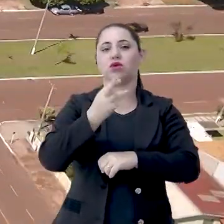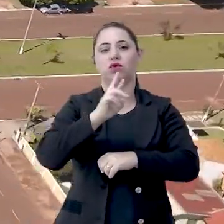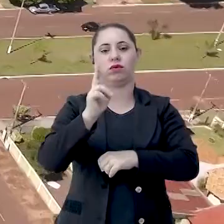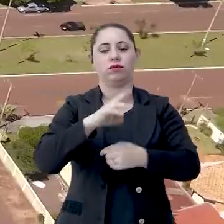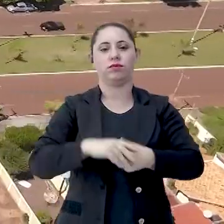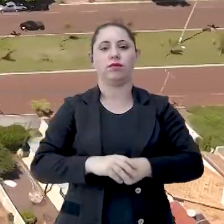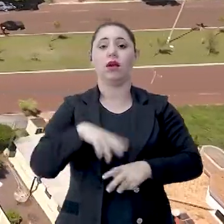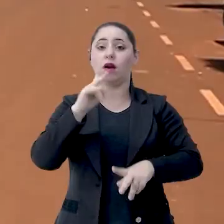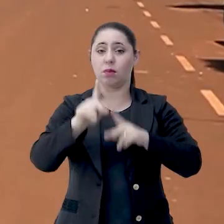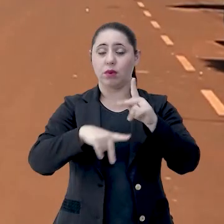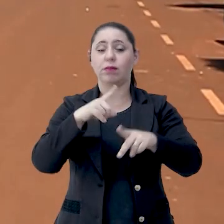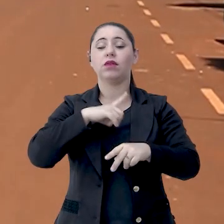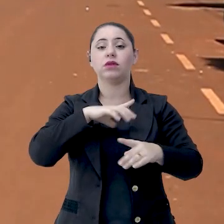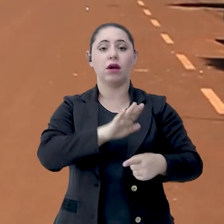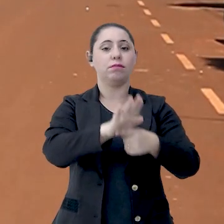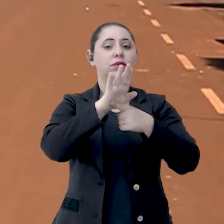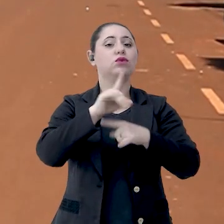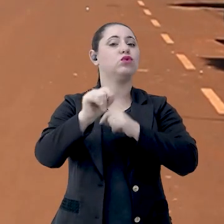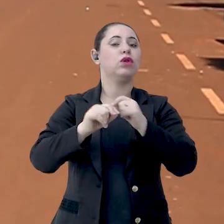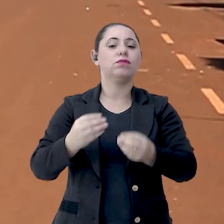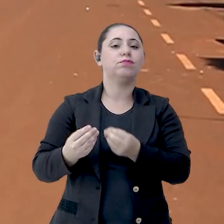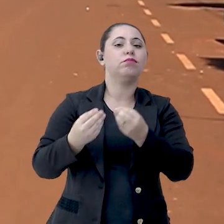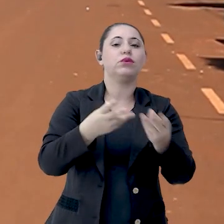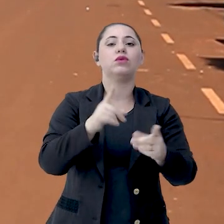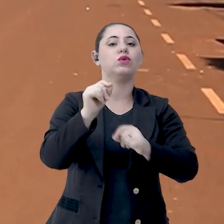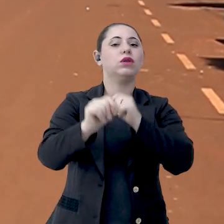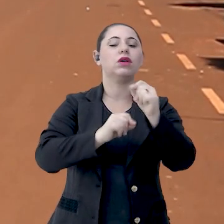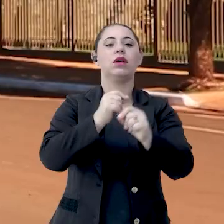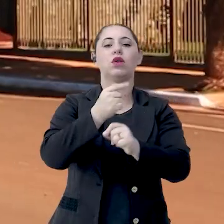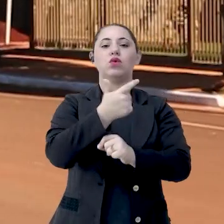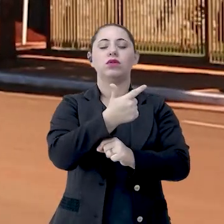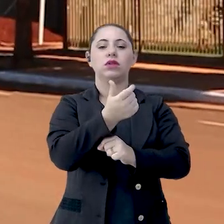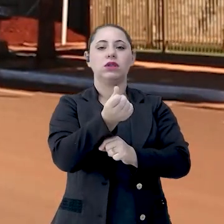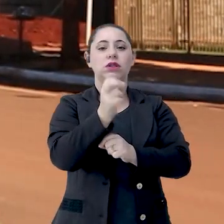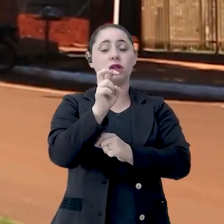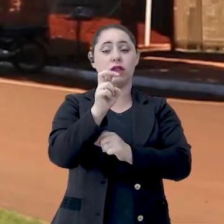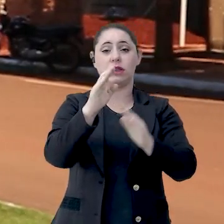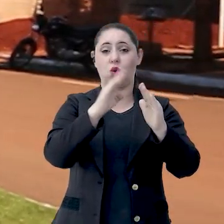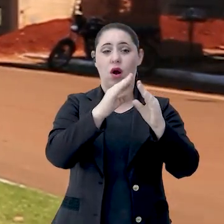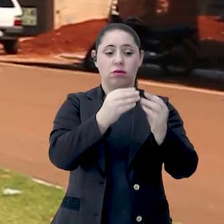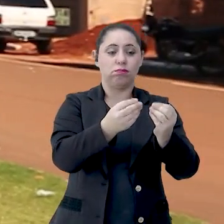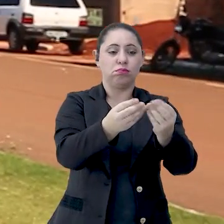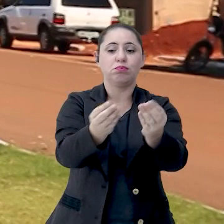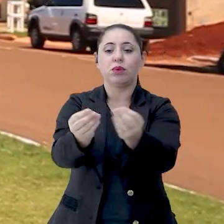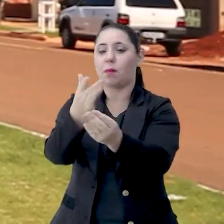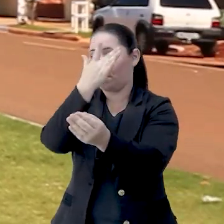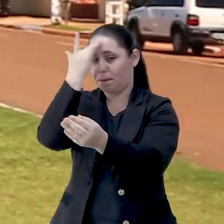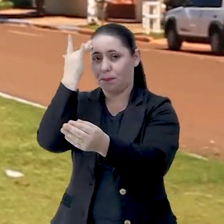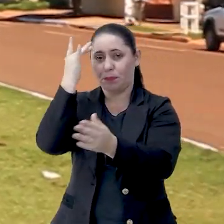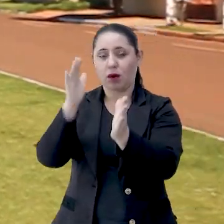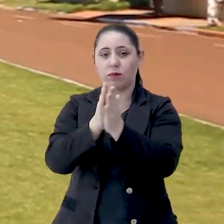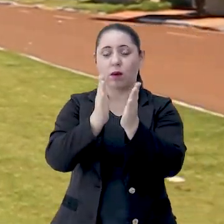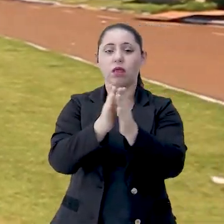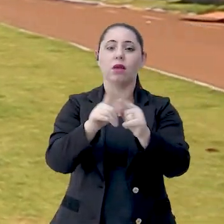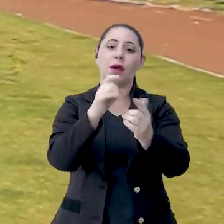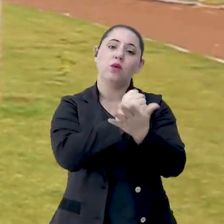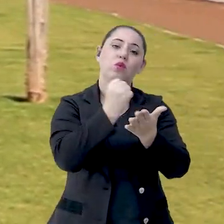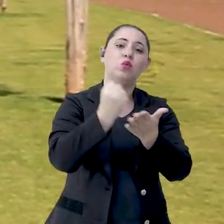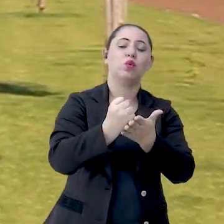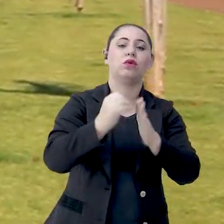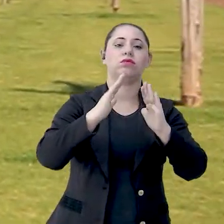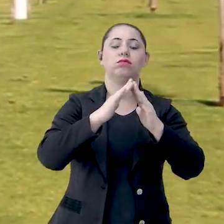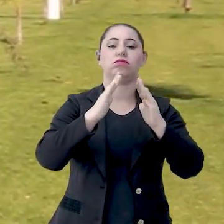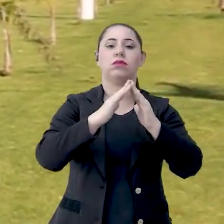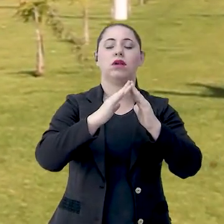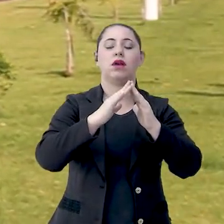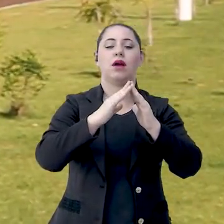Legal. O saneamento básico avançou, reforçado com um investimento de mais de 40 milhões de